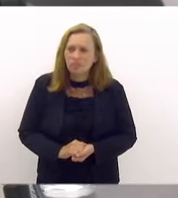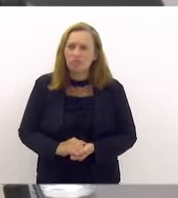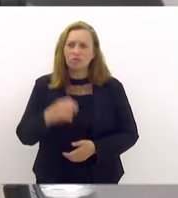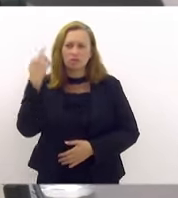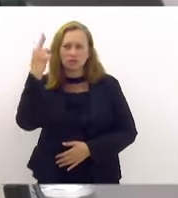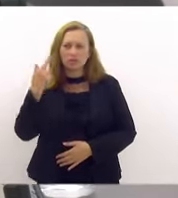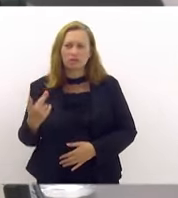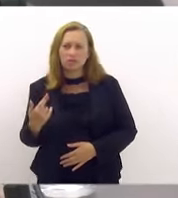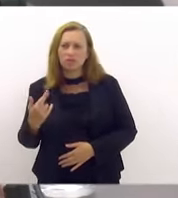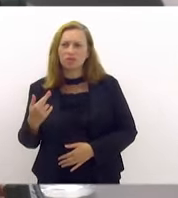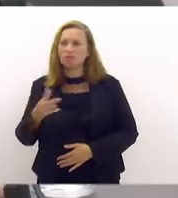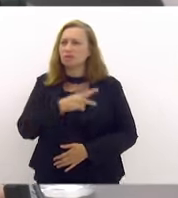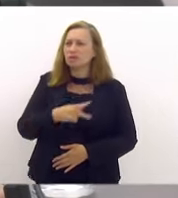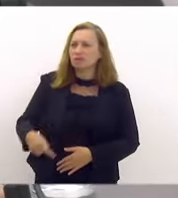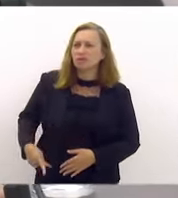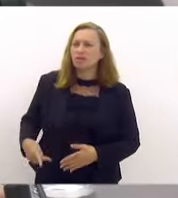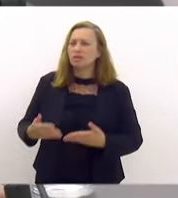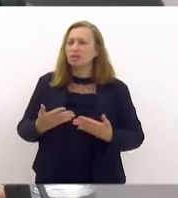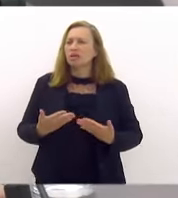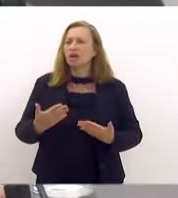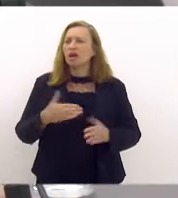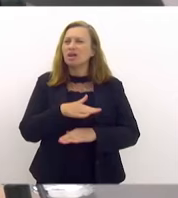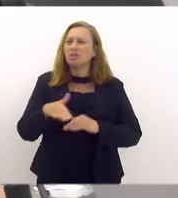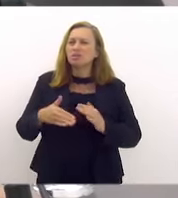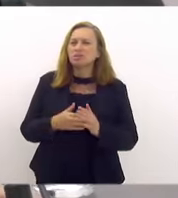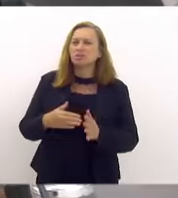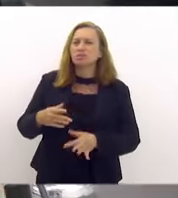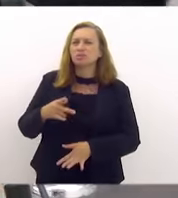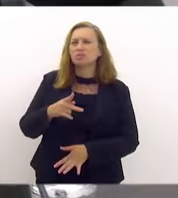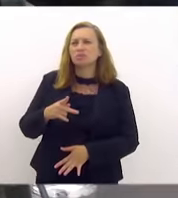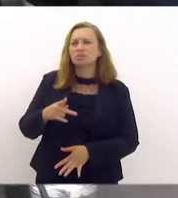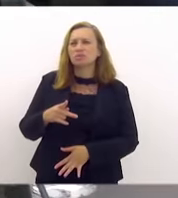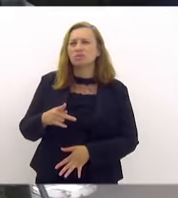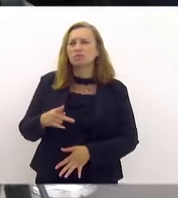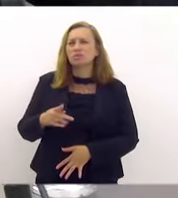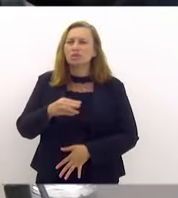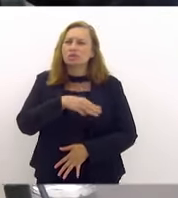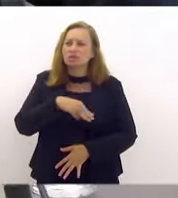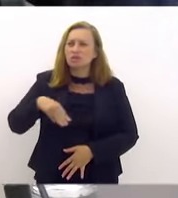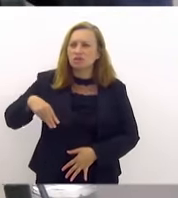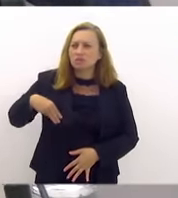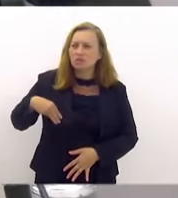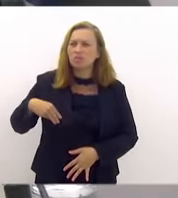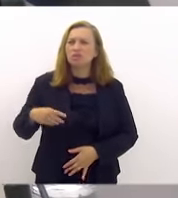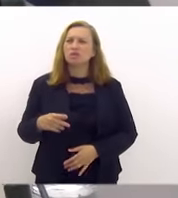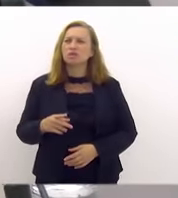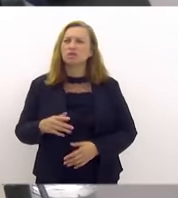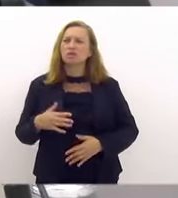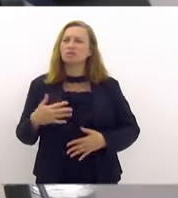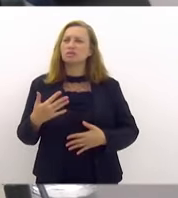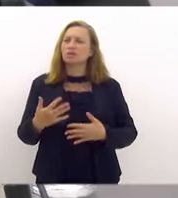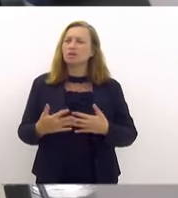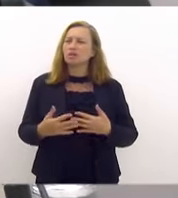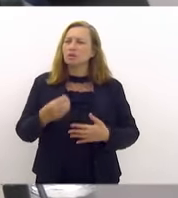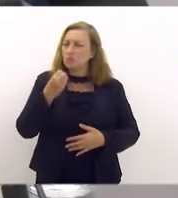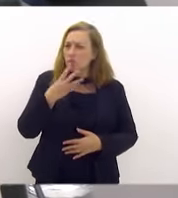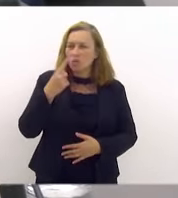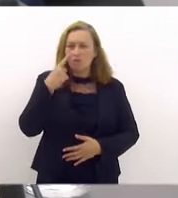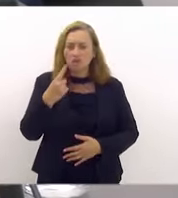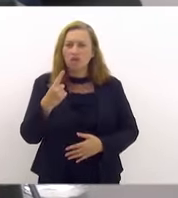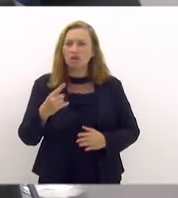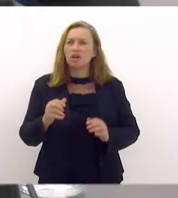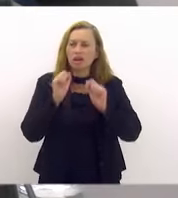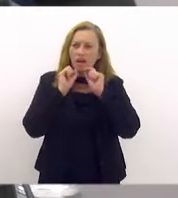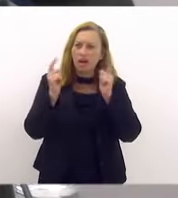cumprimento a todos os presentes e dizer que pro Ministério Público é é sem muito salutar ver a nossa